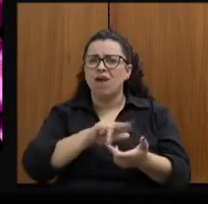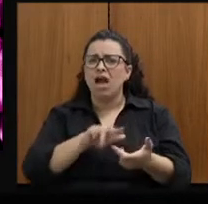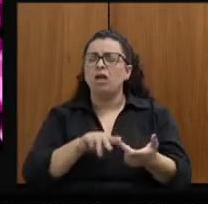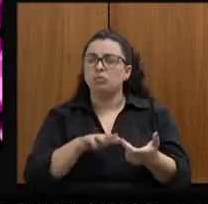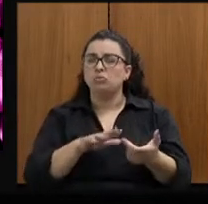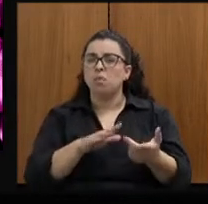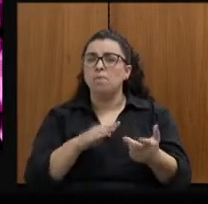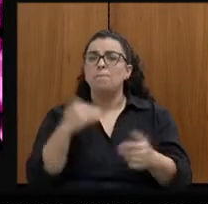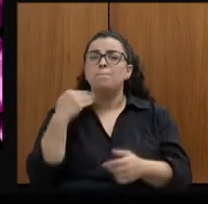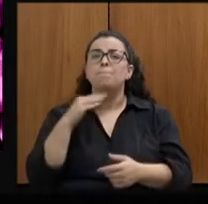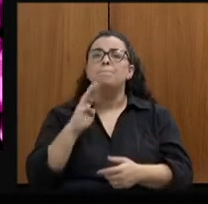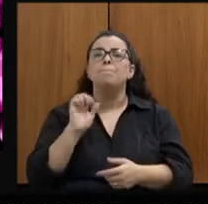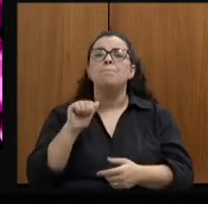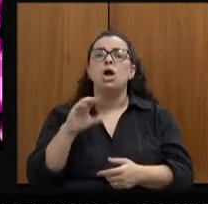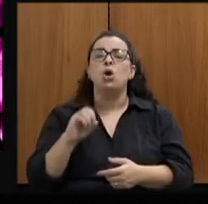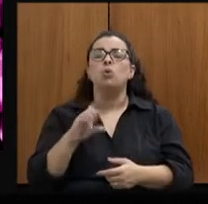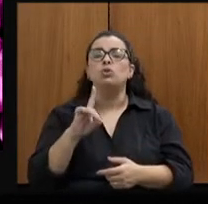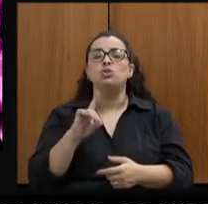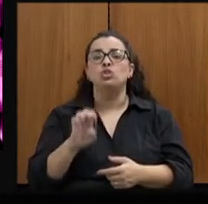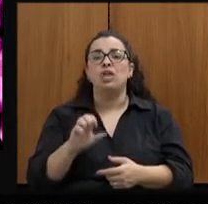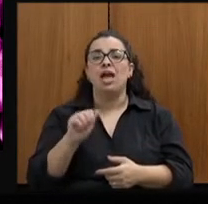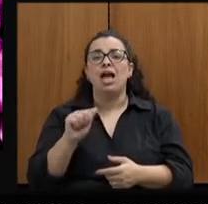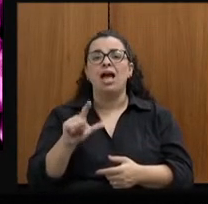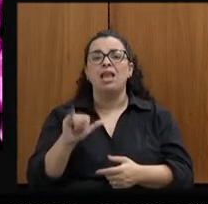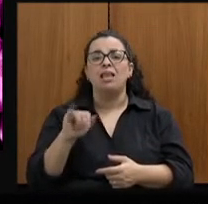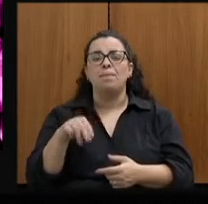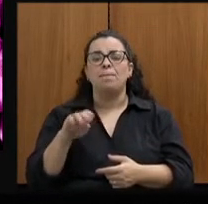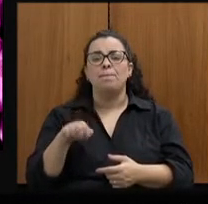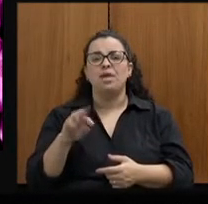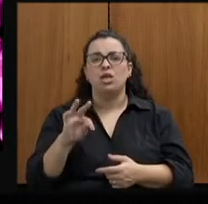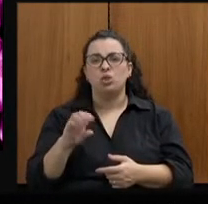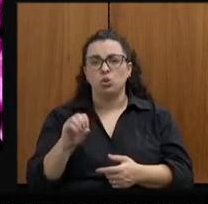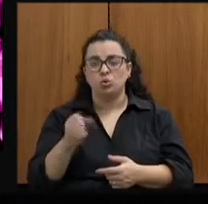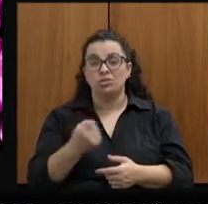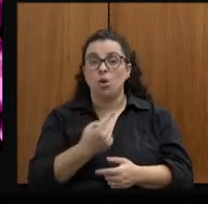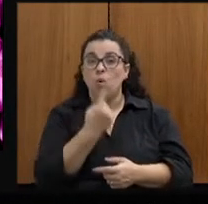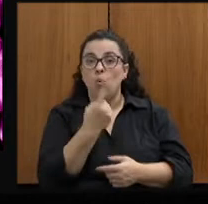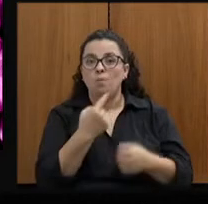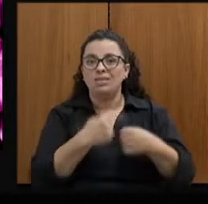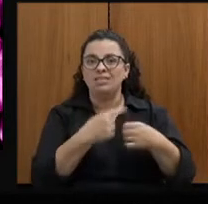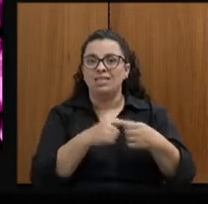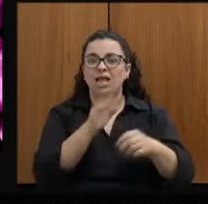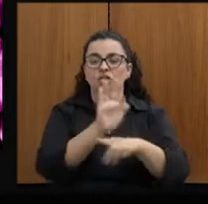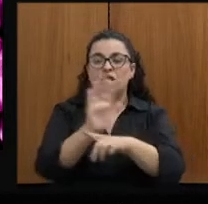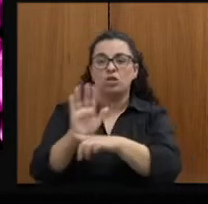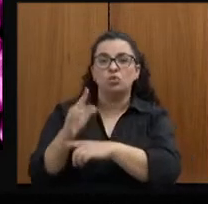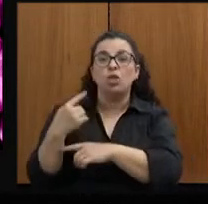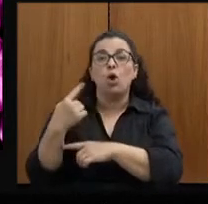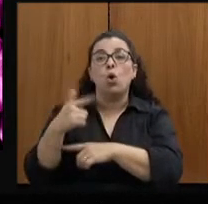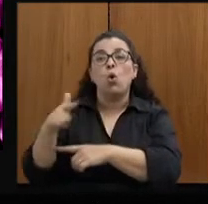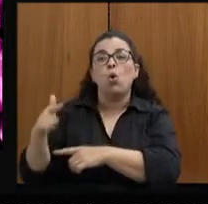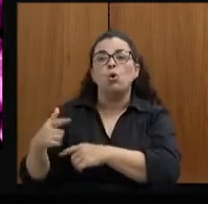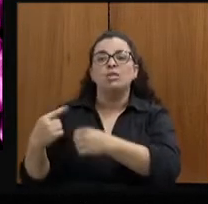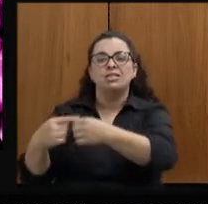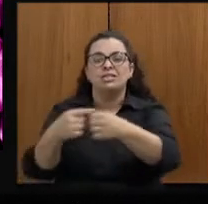mas mundial, onde uma cidade, no seu banco de alimentos, ajuda o outro quando ele não tem a quantidade de alimento. E, com